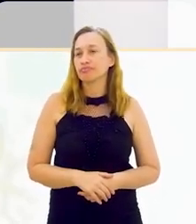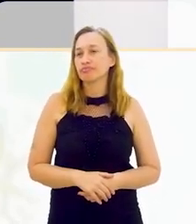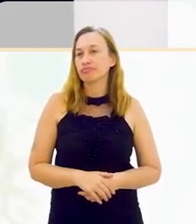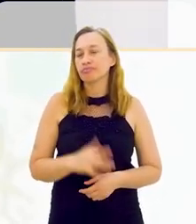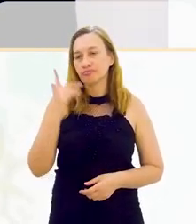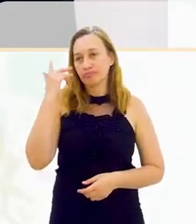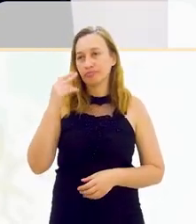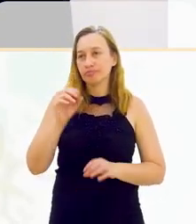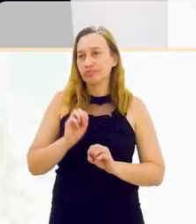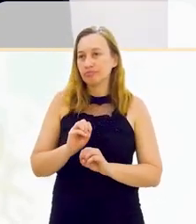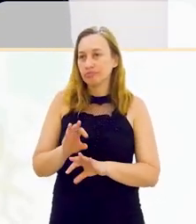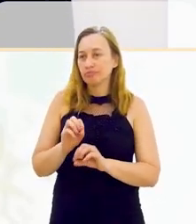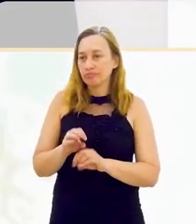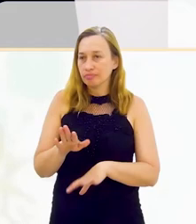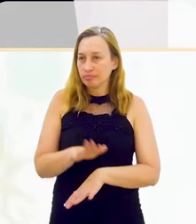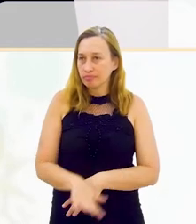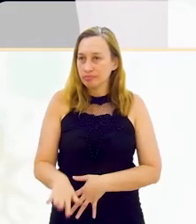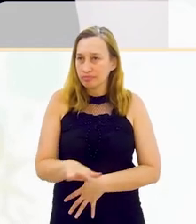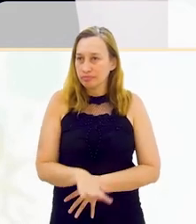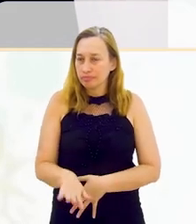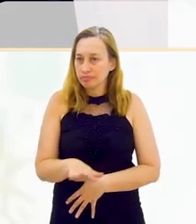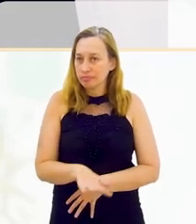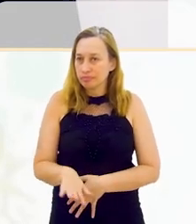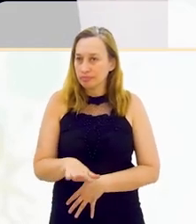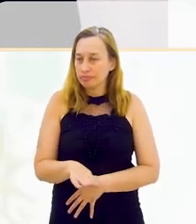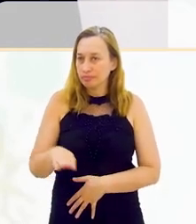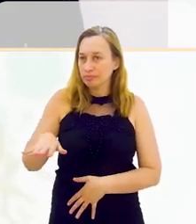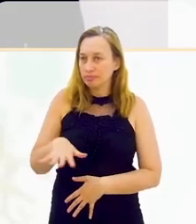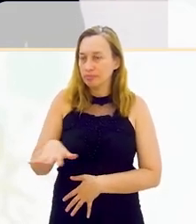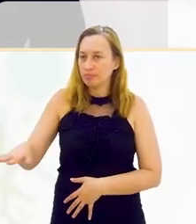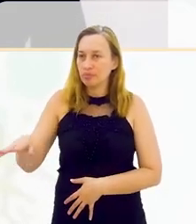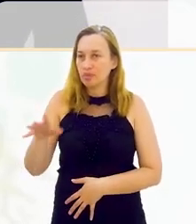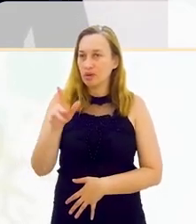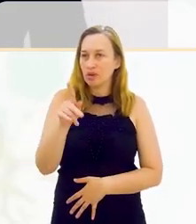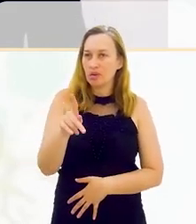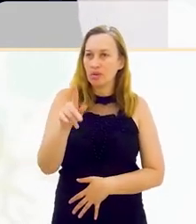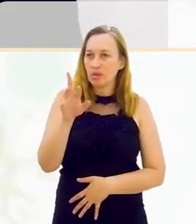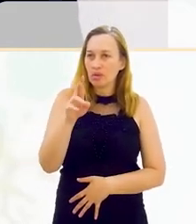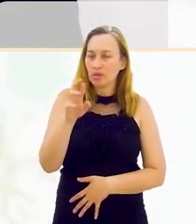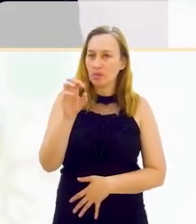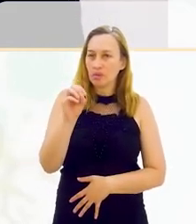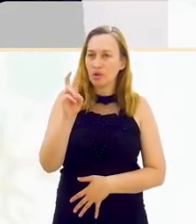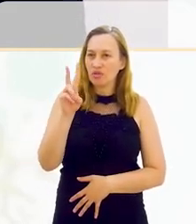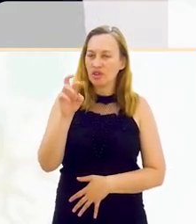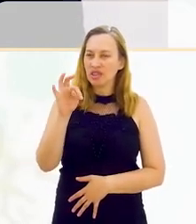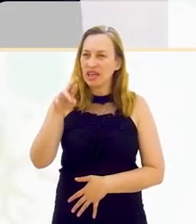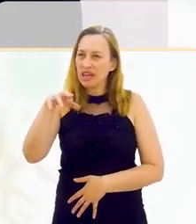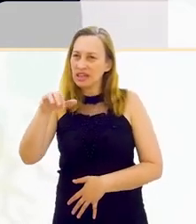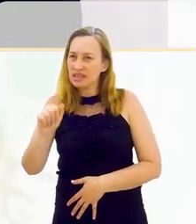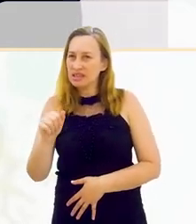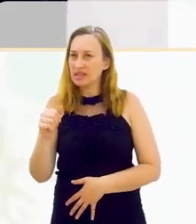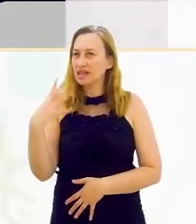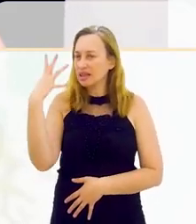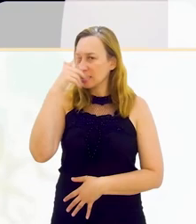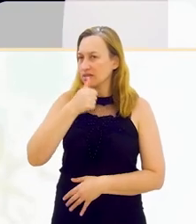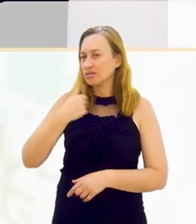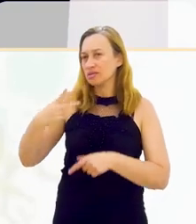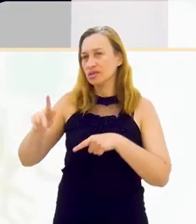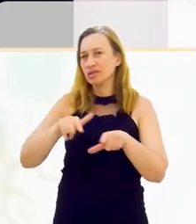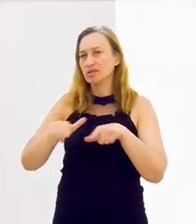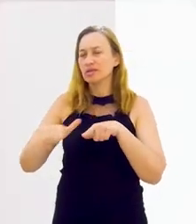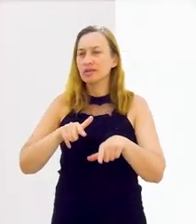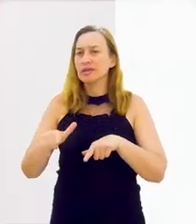Eu atualmente dou aula para crianças no Morro da Providência, né? Então, imagina Belíssimo